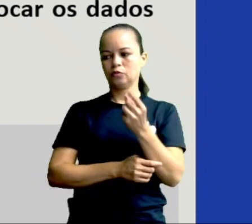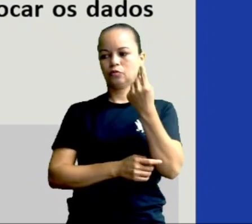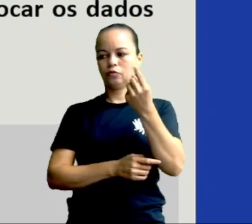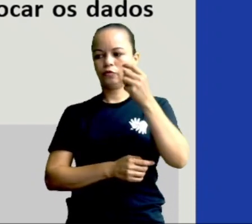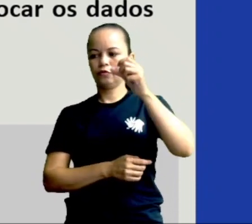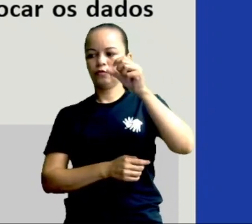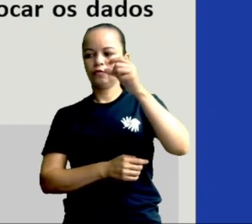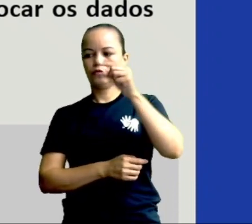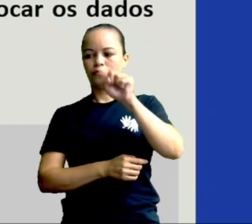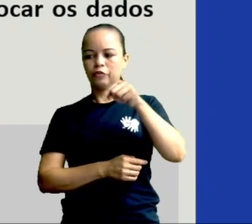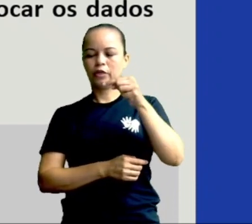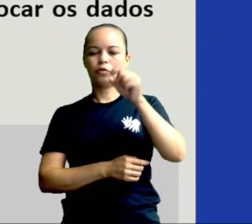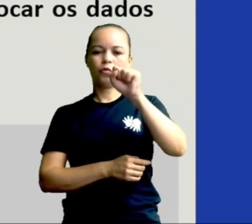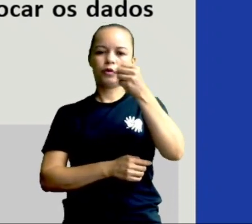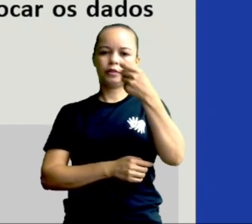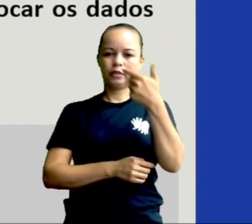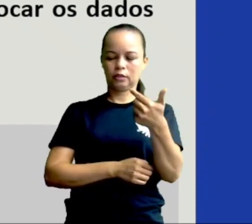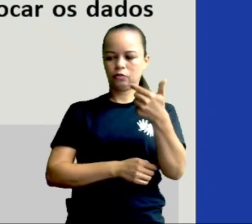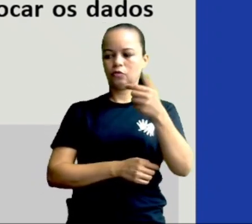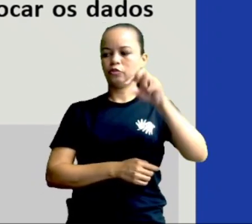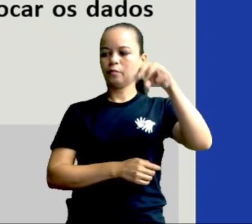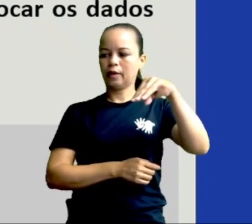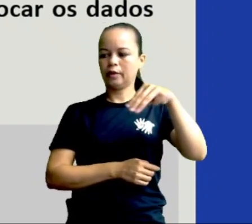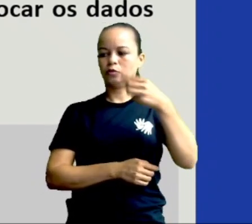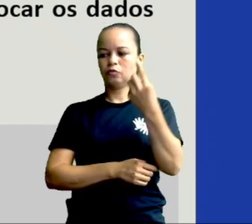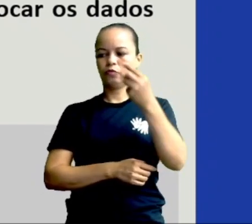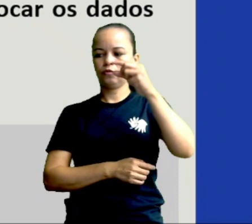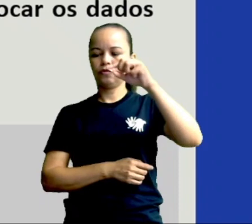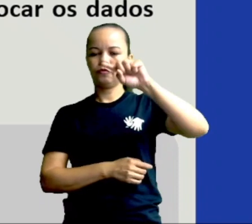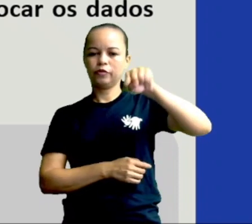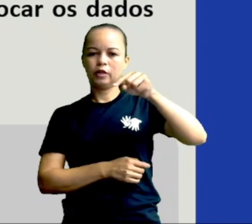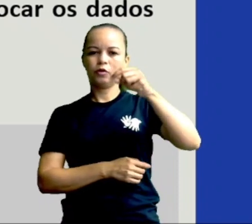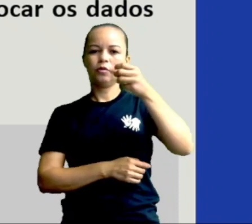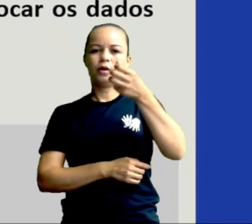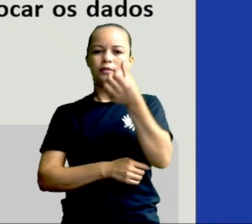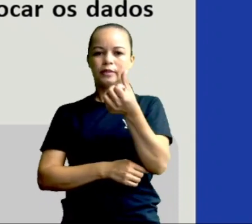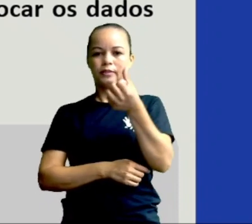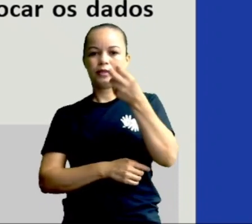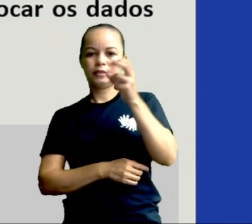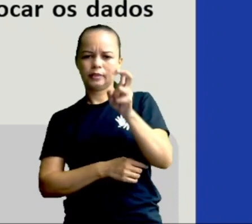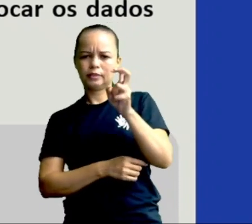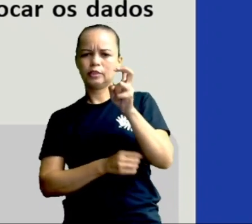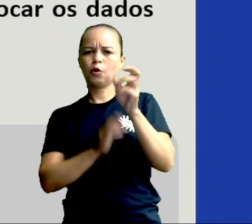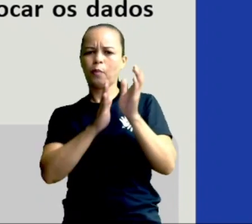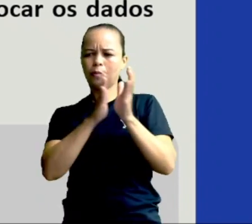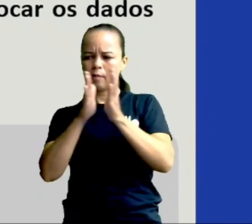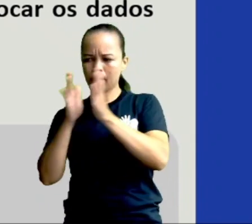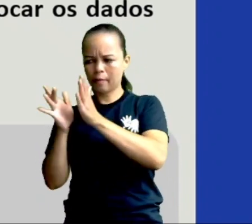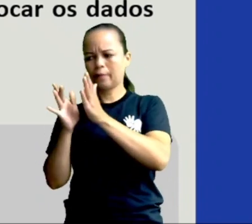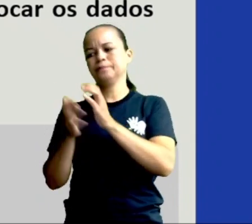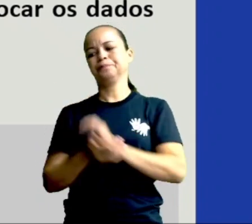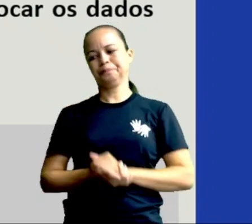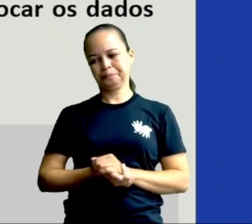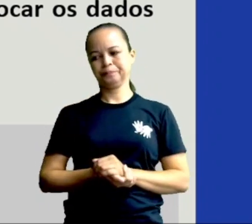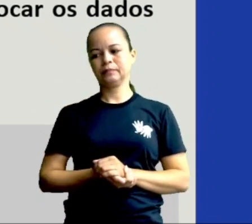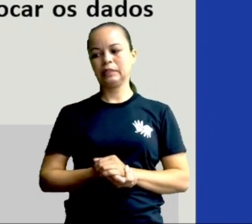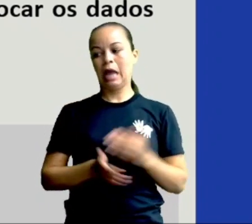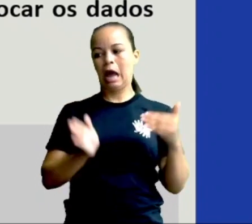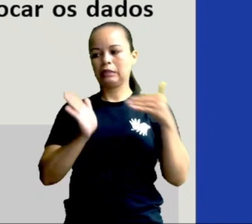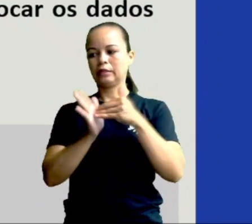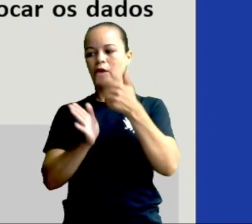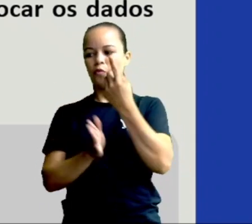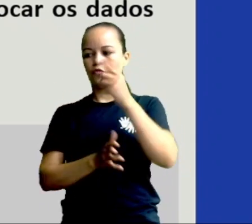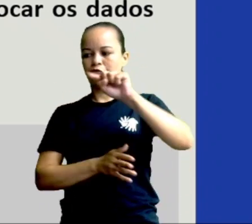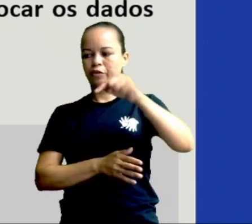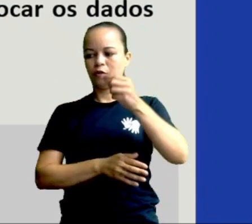1,75 metros e 1,80 metros. Para encontrar a mediana, é essencial que o primeiro passo seja colocar